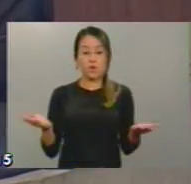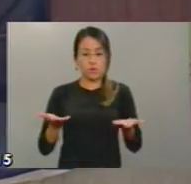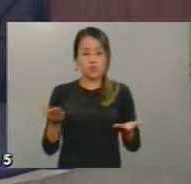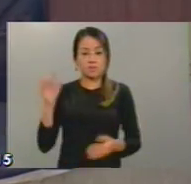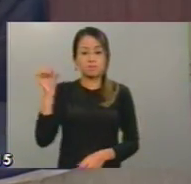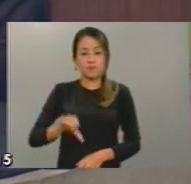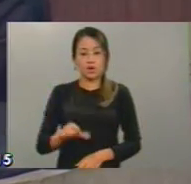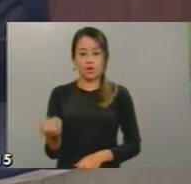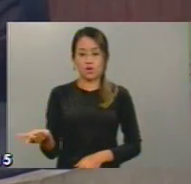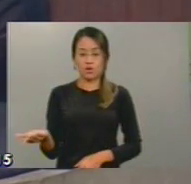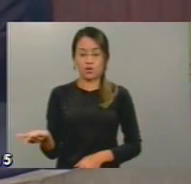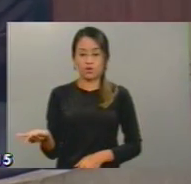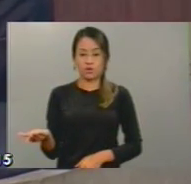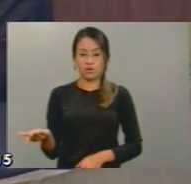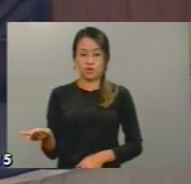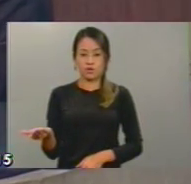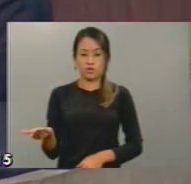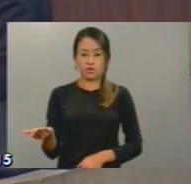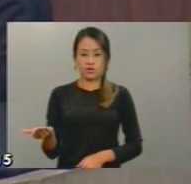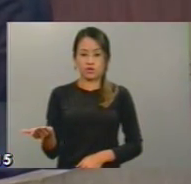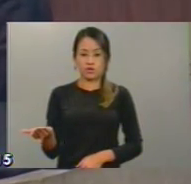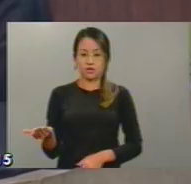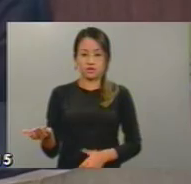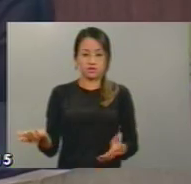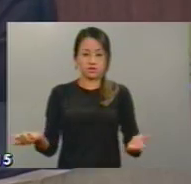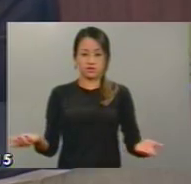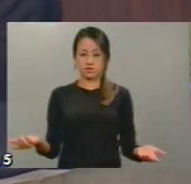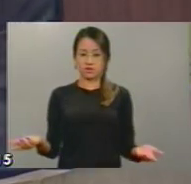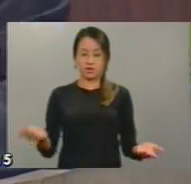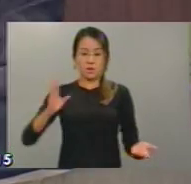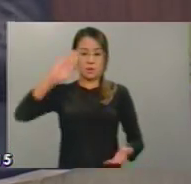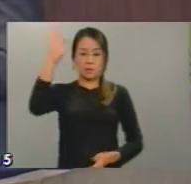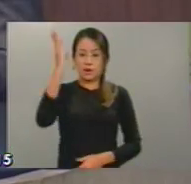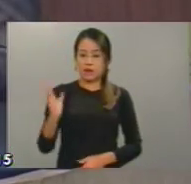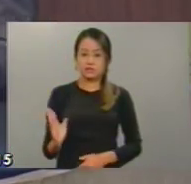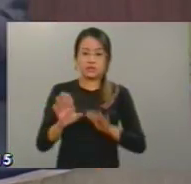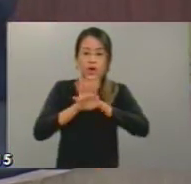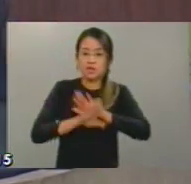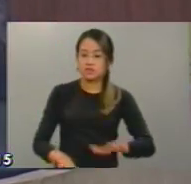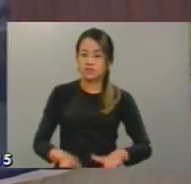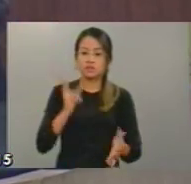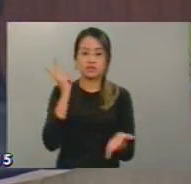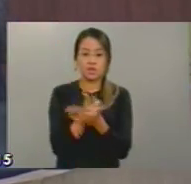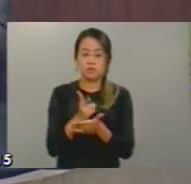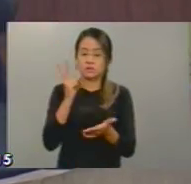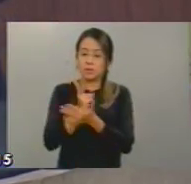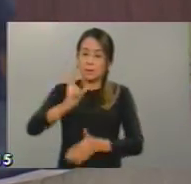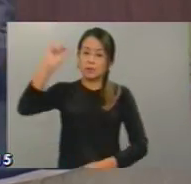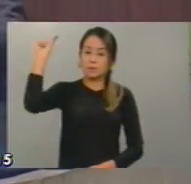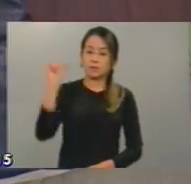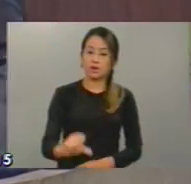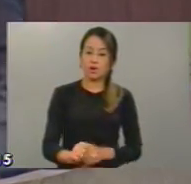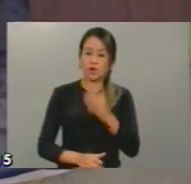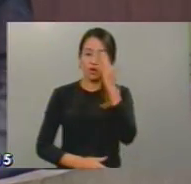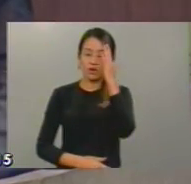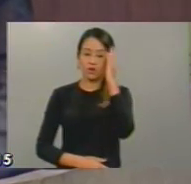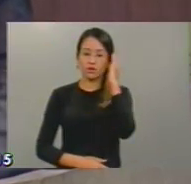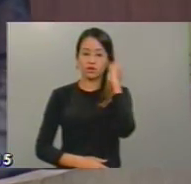lamentavelmente, as coisas no Brasil comprovaram que não há limite para o pior. Mas nunca foi tão